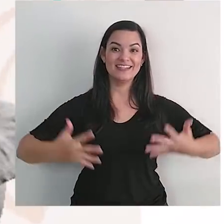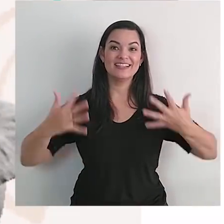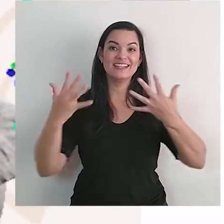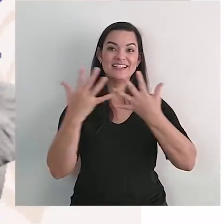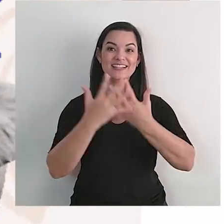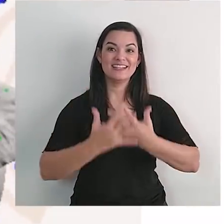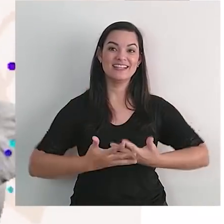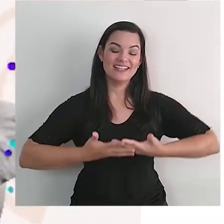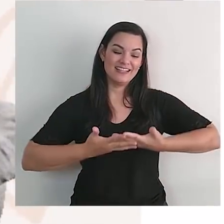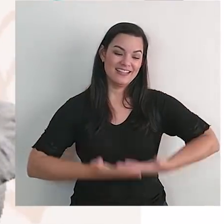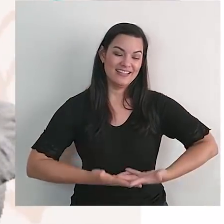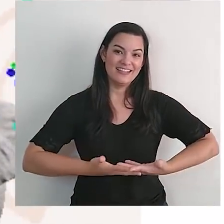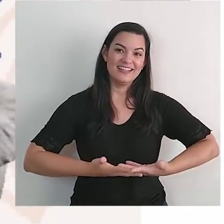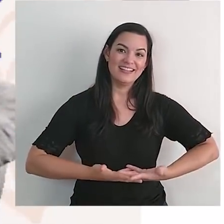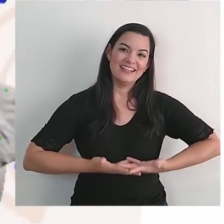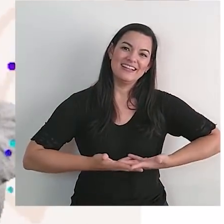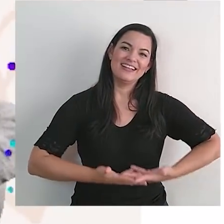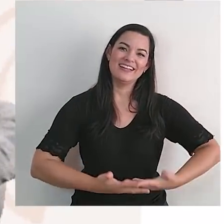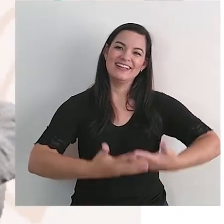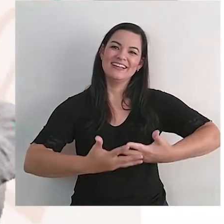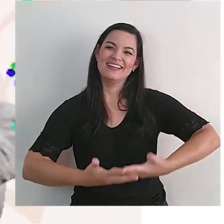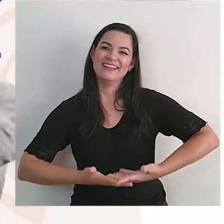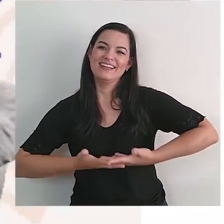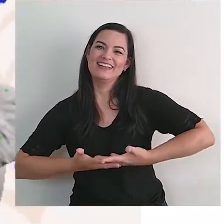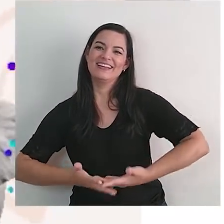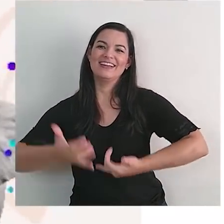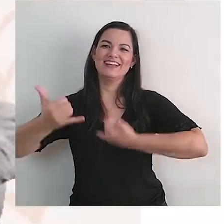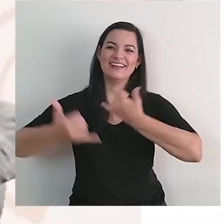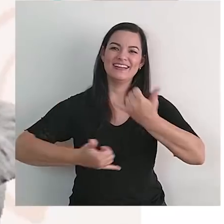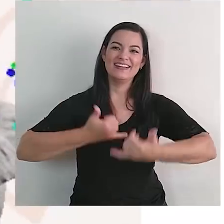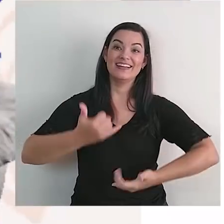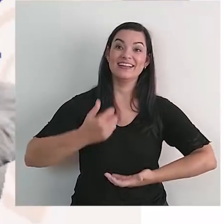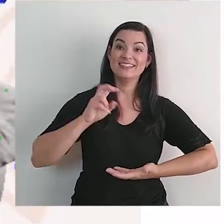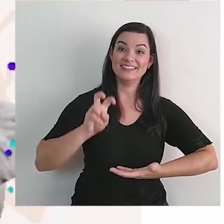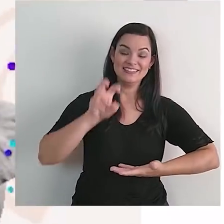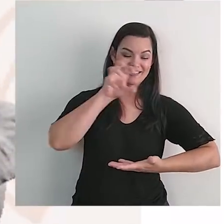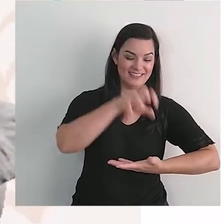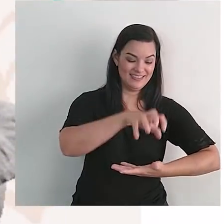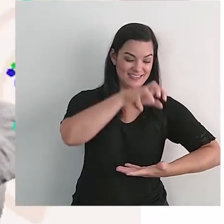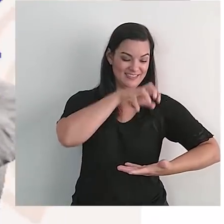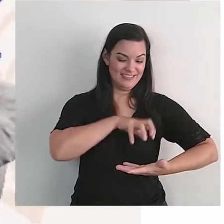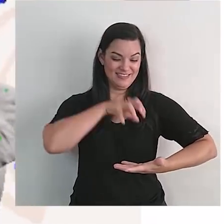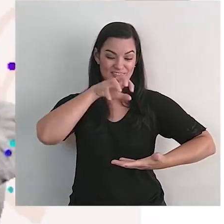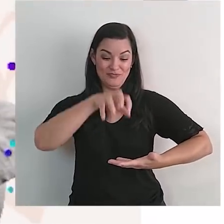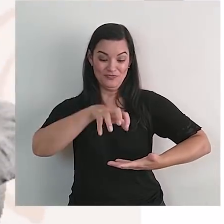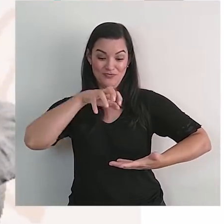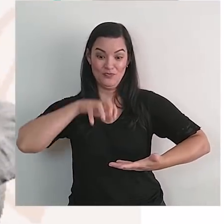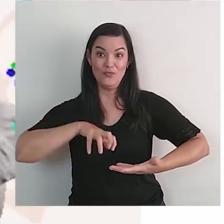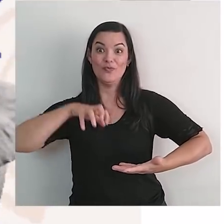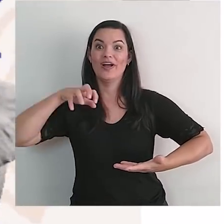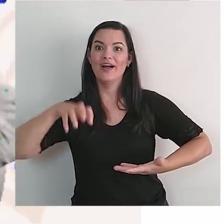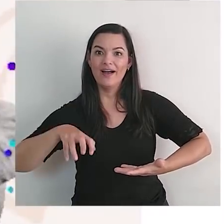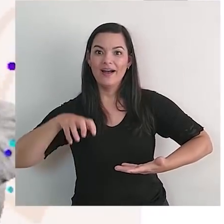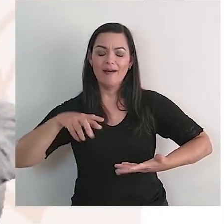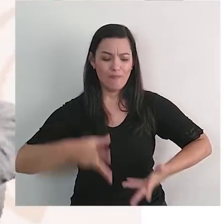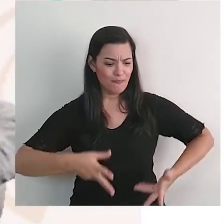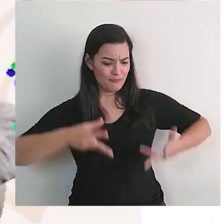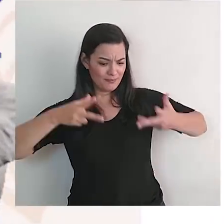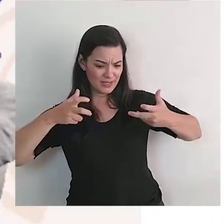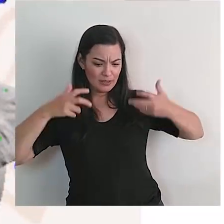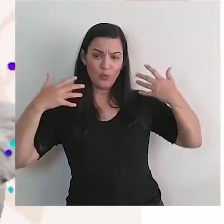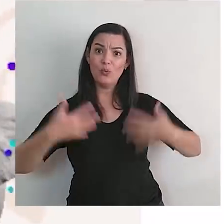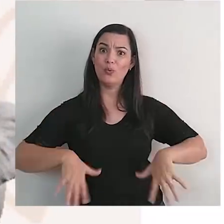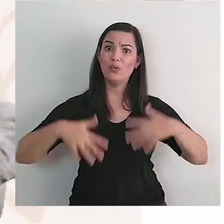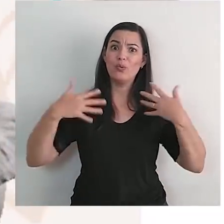elefantes se balançavam numa teia de aranha. Quando viram que a